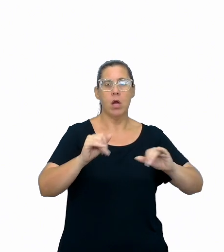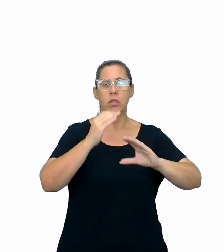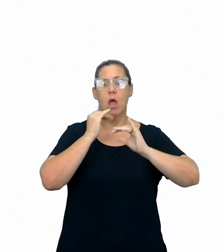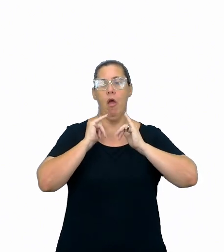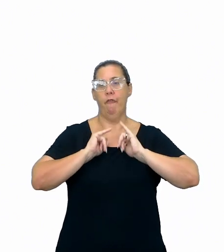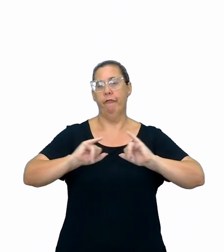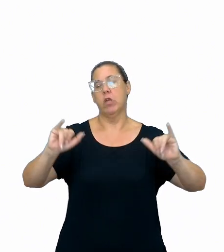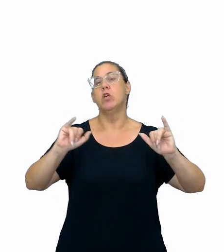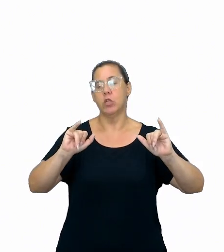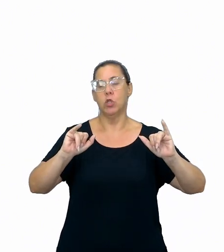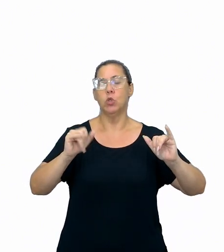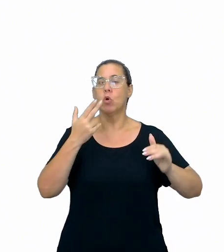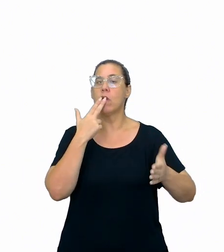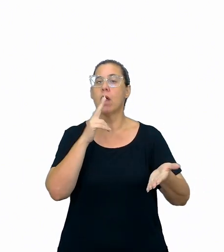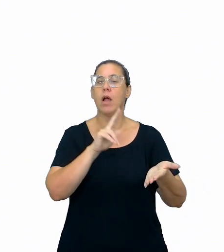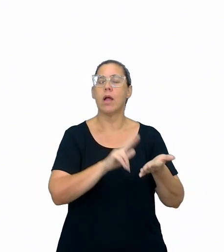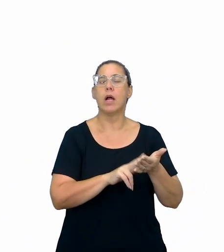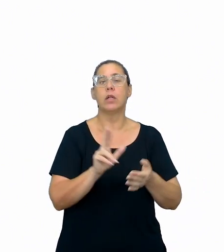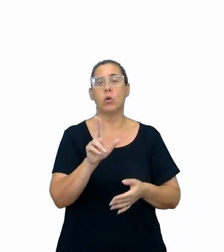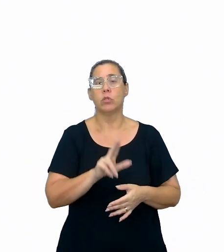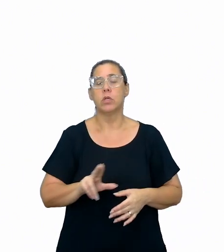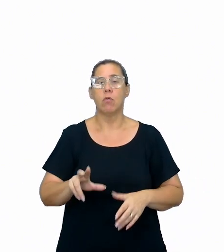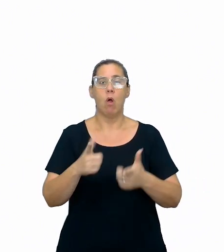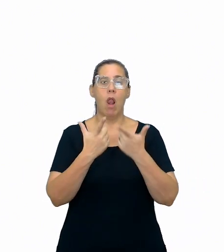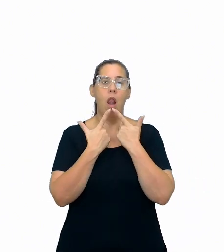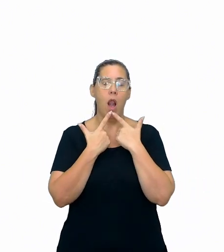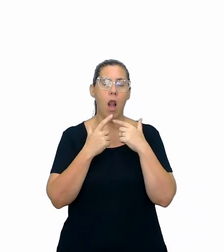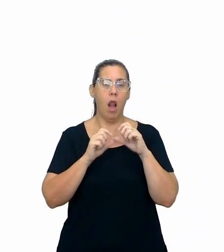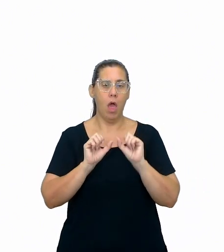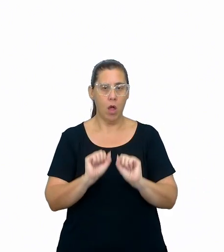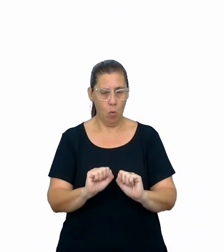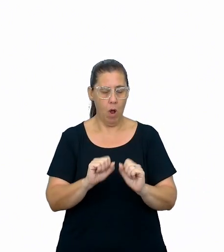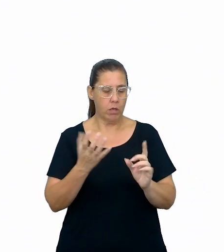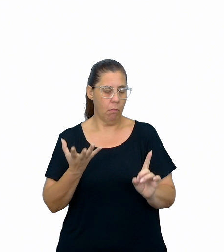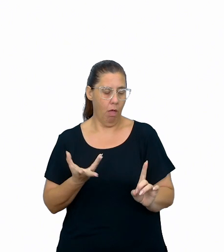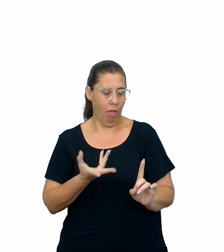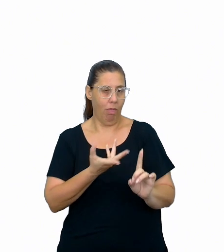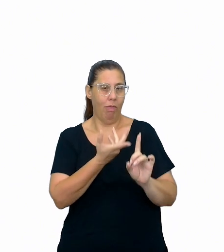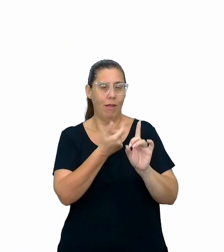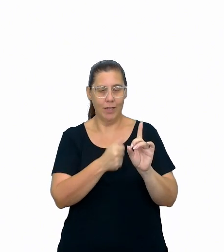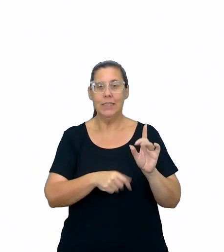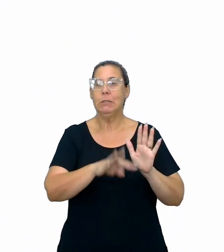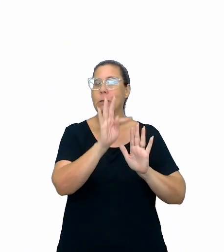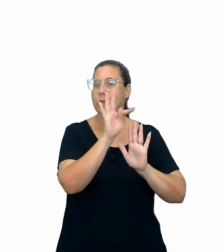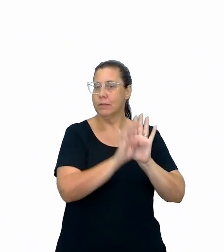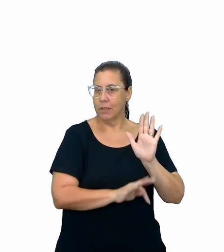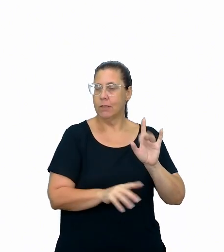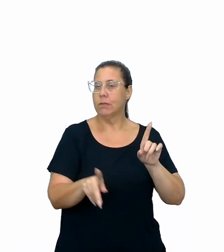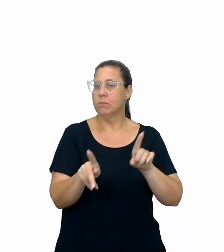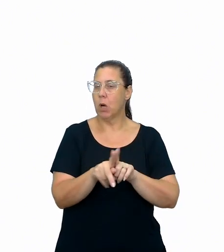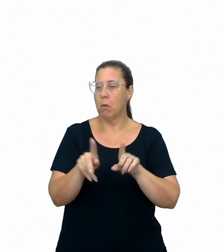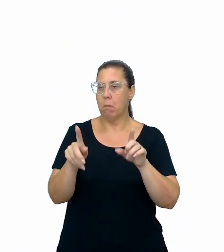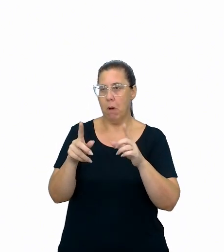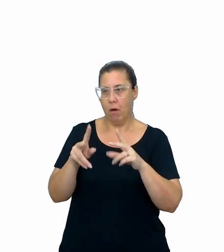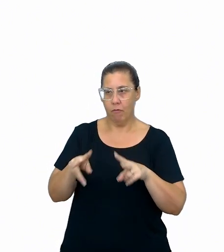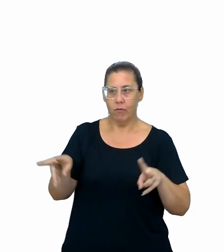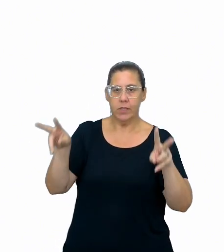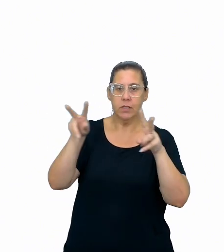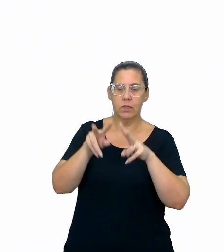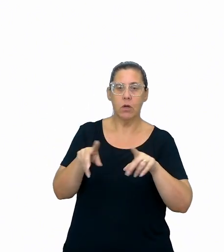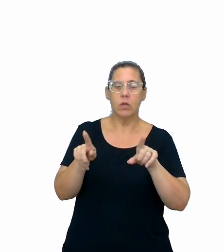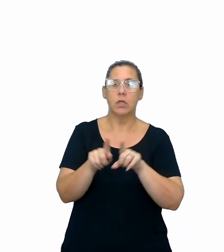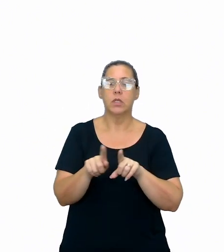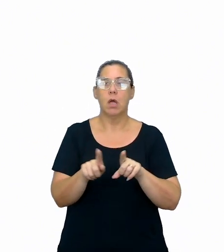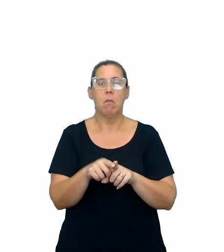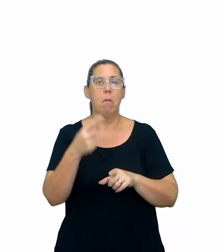bilhete, convocação, utilizando linguagem persuasiva, elementos textuais visuais, que diz respeito ao